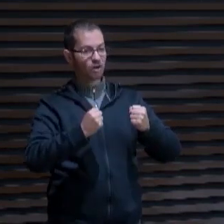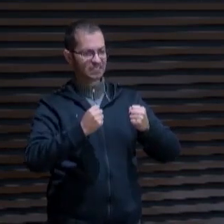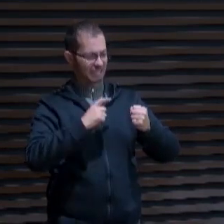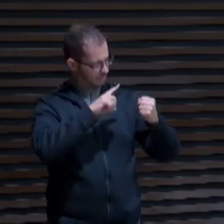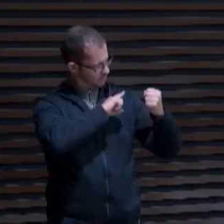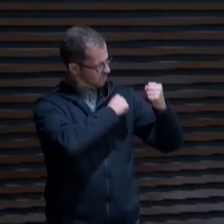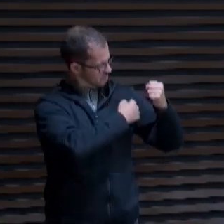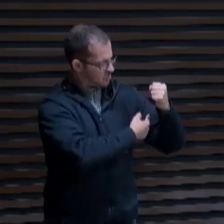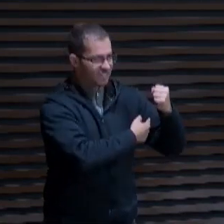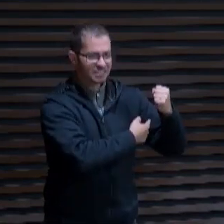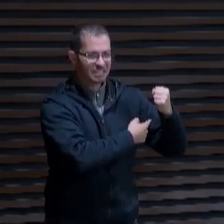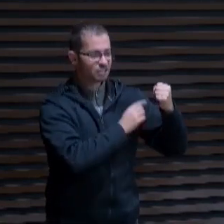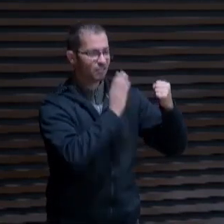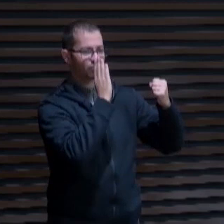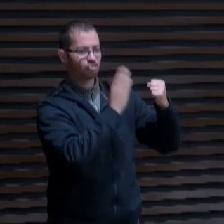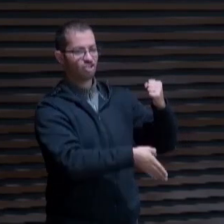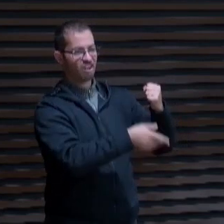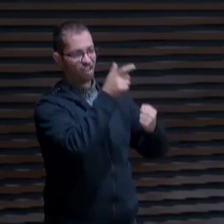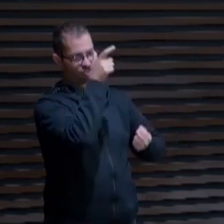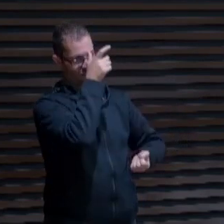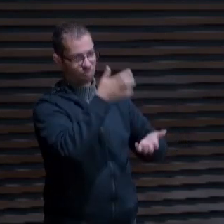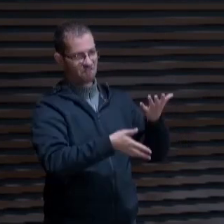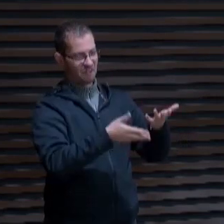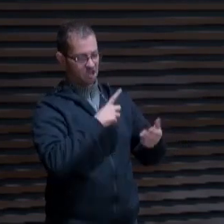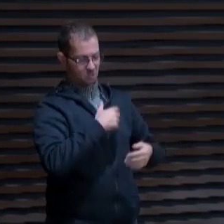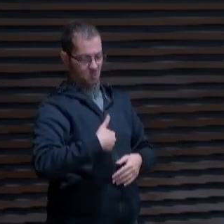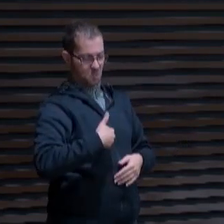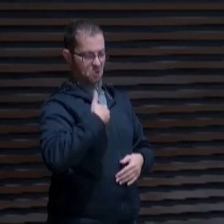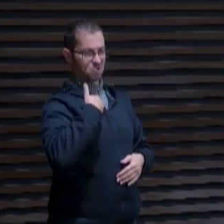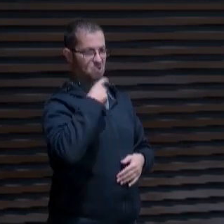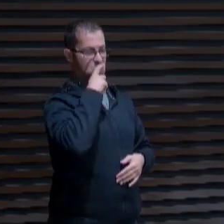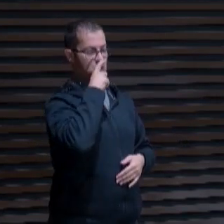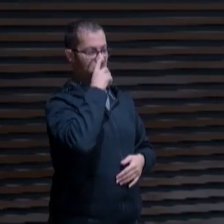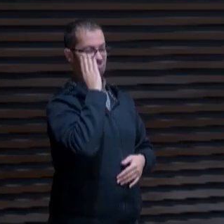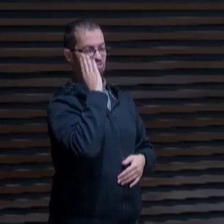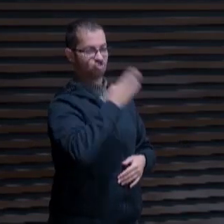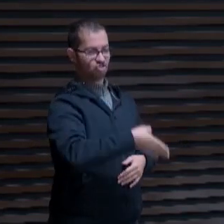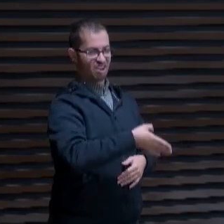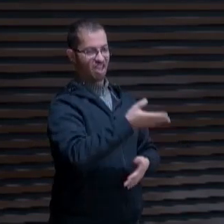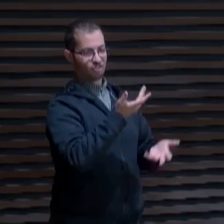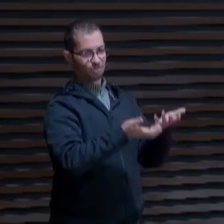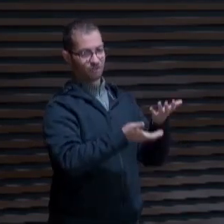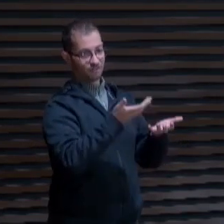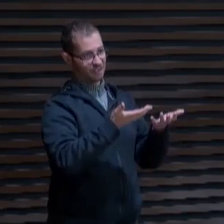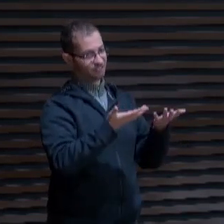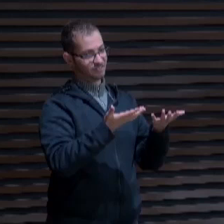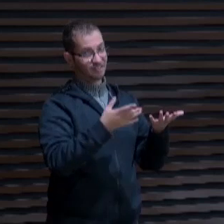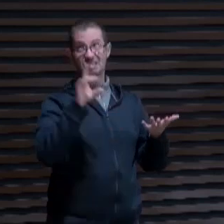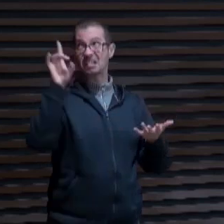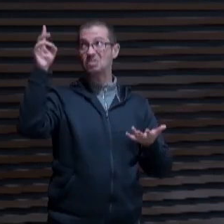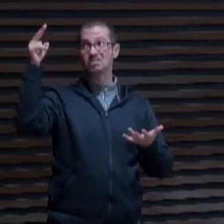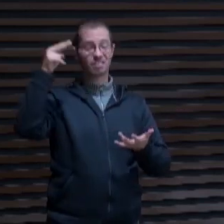inferno, que nos afastam do Senhor e que não tem valor nenhum para o Senhor. O Senhor está querendo levantar um